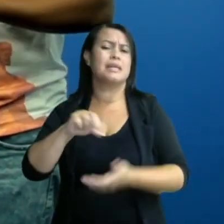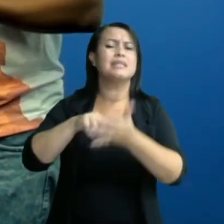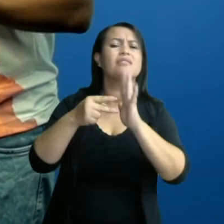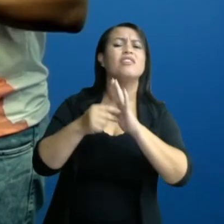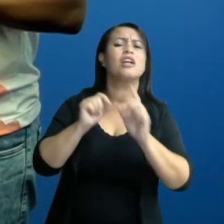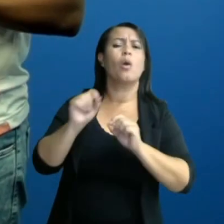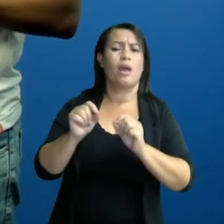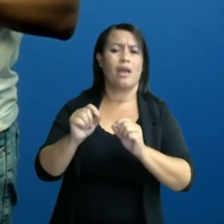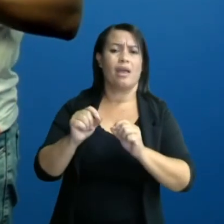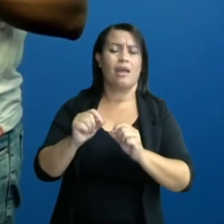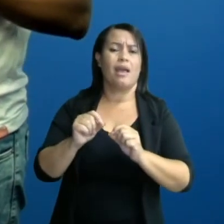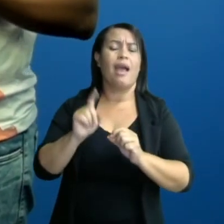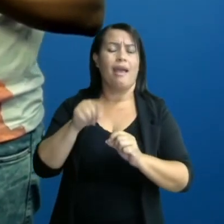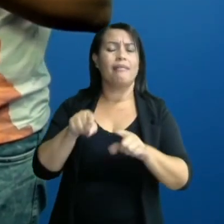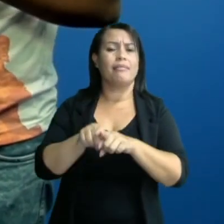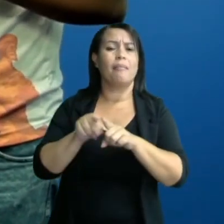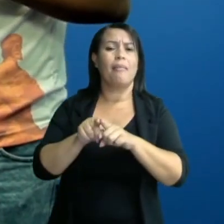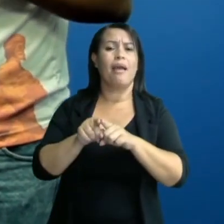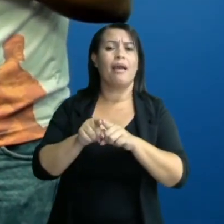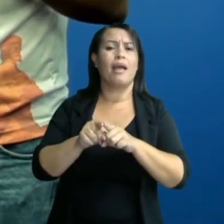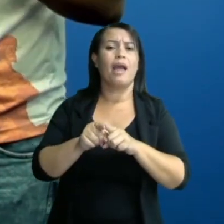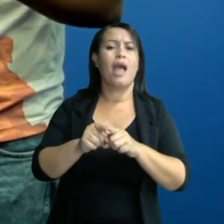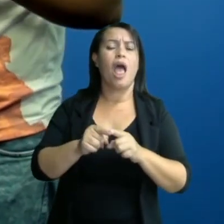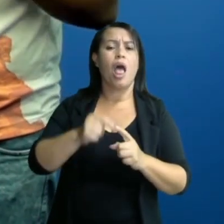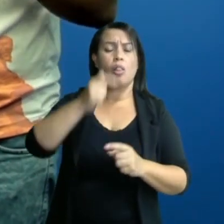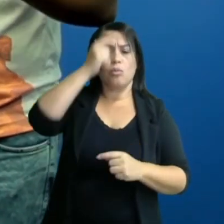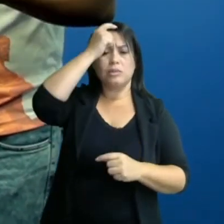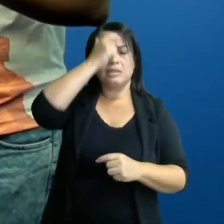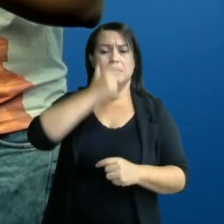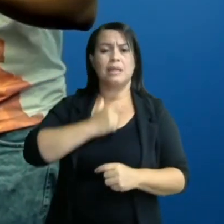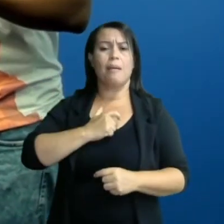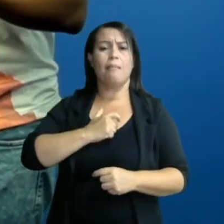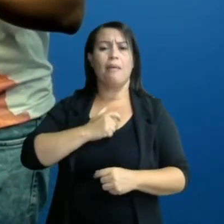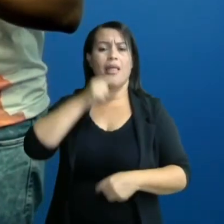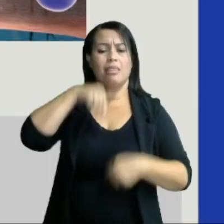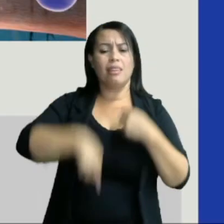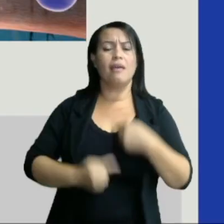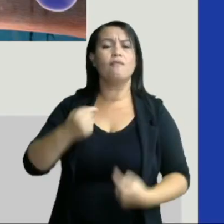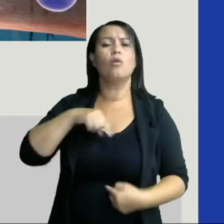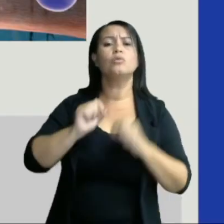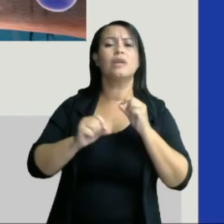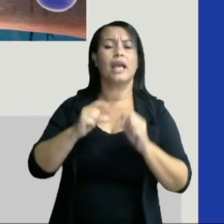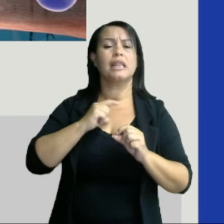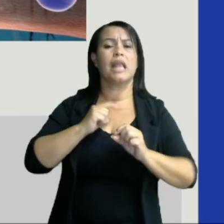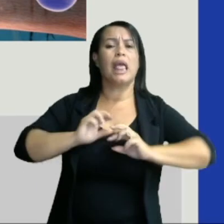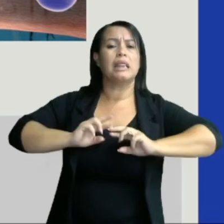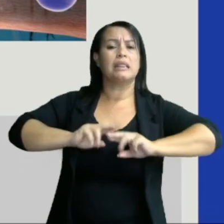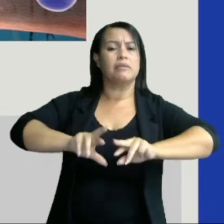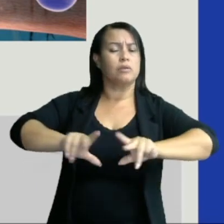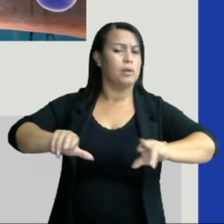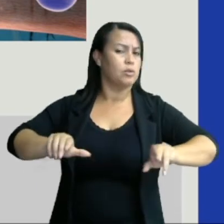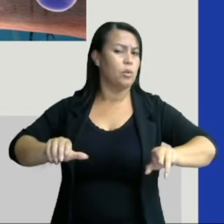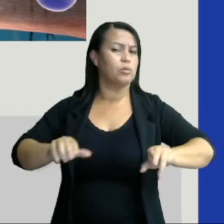epilepsia é uma doença do sistema nervoso que causa grandes alterações em todo o corpo, né? Ela causa